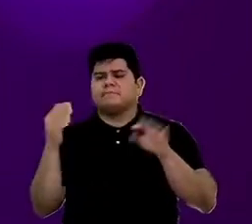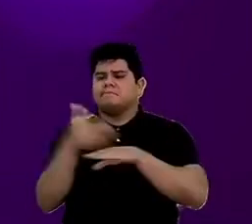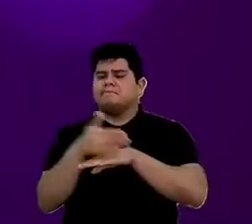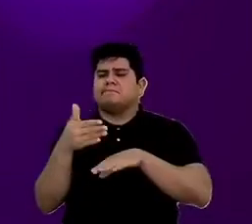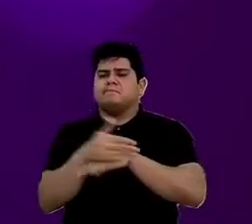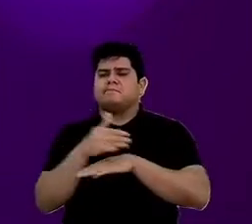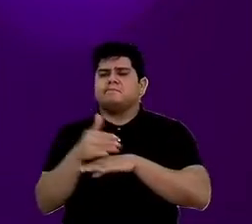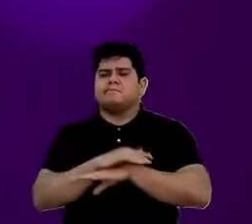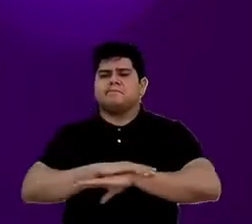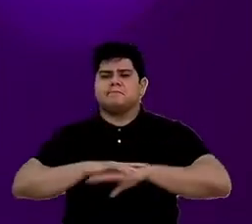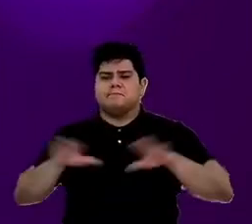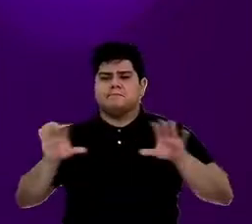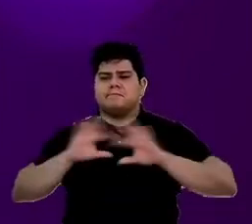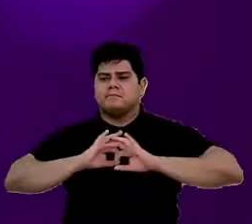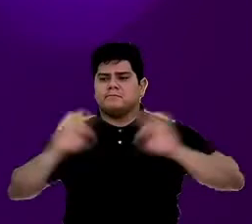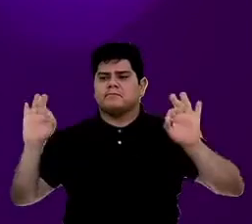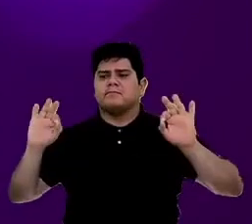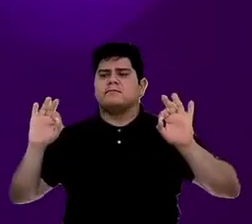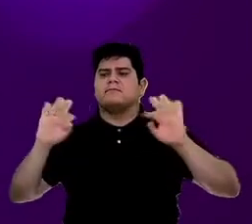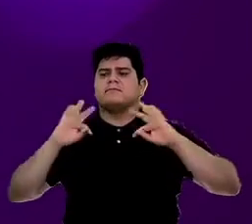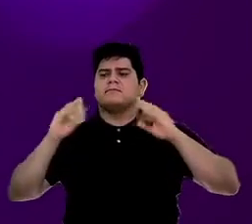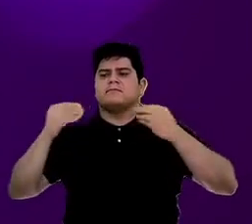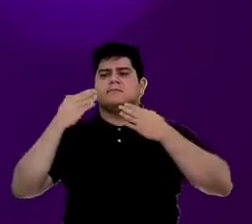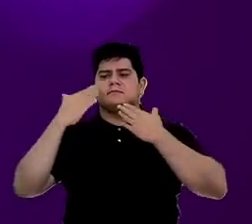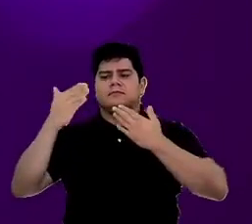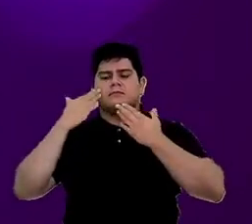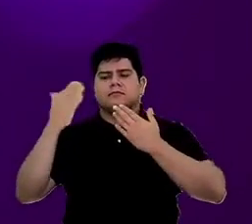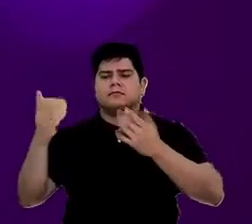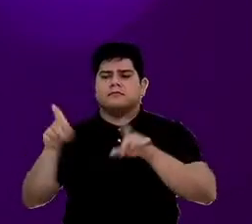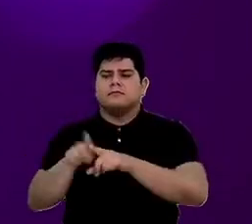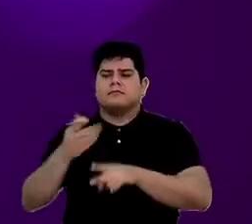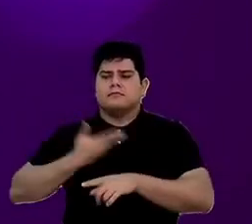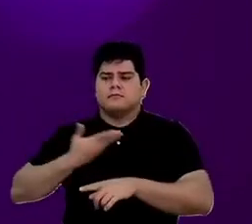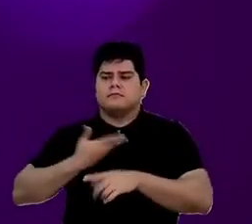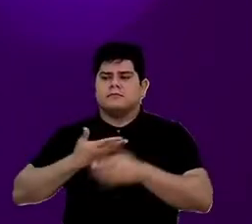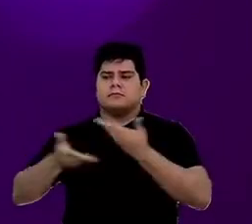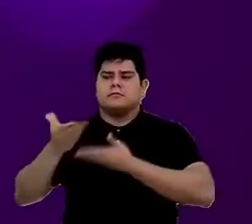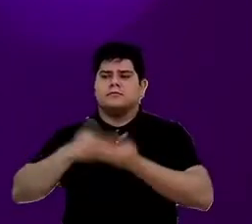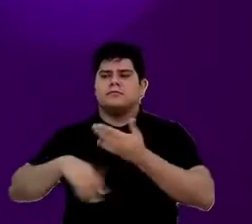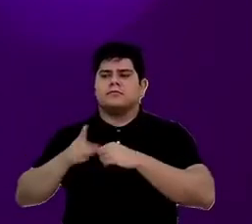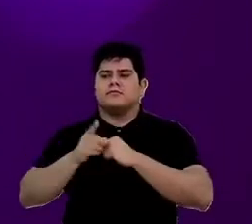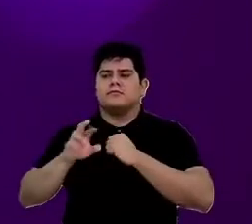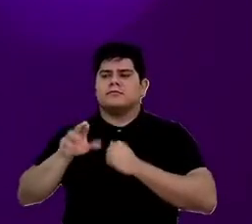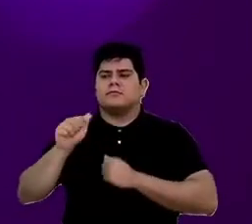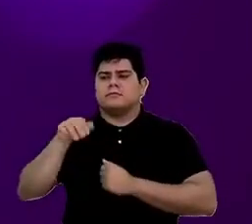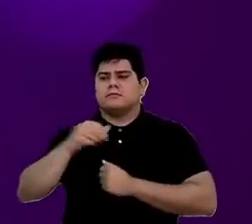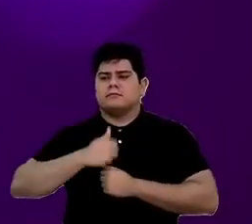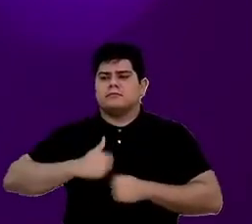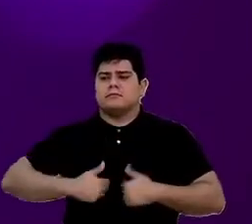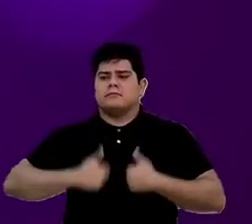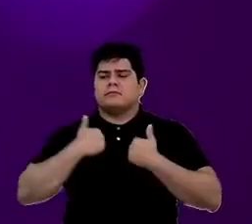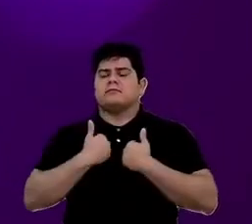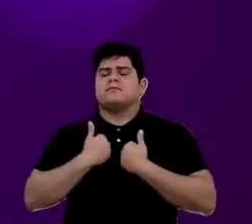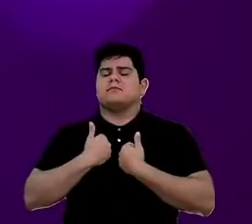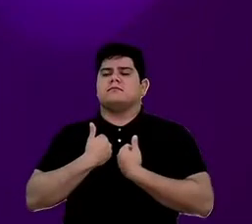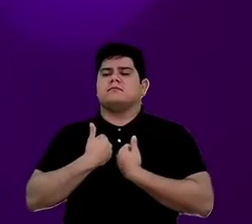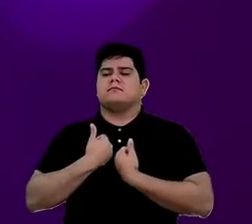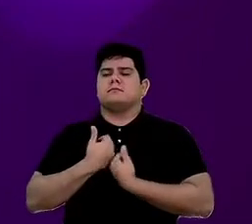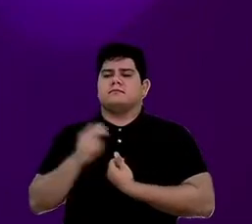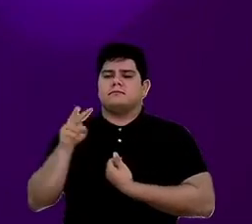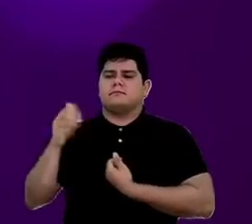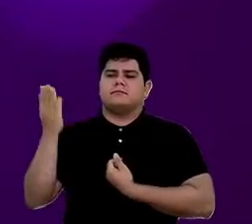participação sensacional aí de todos. Quero agradecer ao meu colega de moderação aqui, doutor Arnaldo, uma honra, um ícone